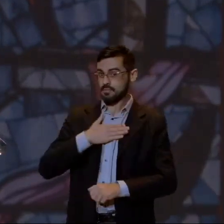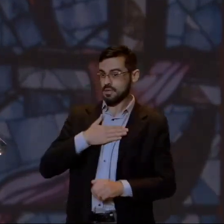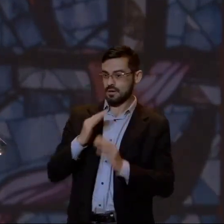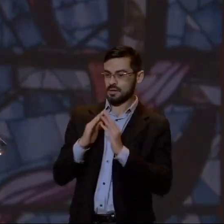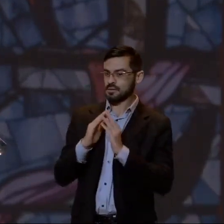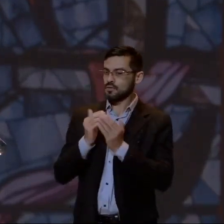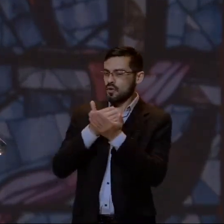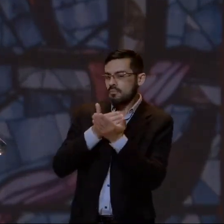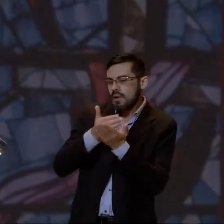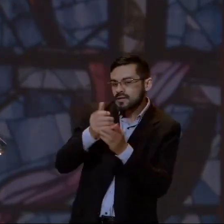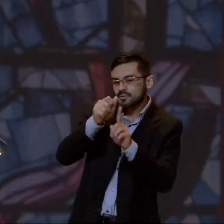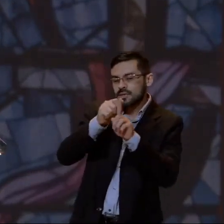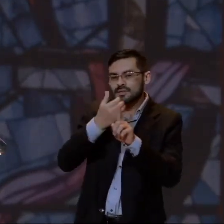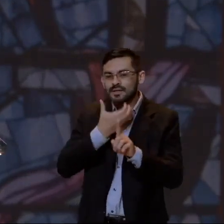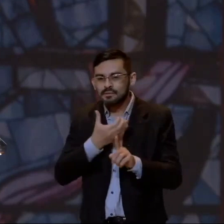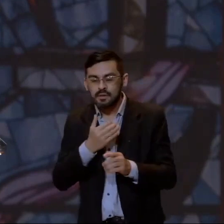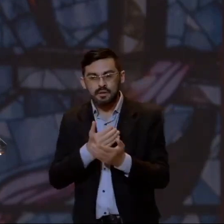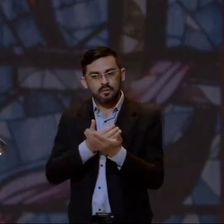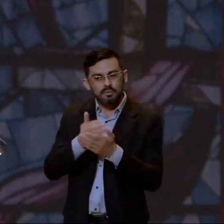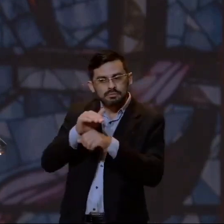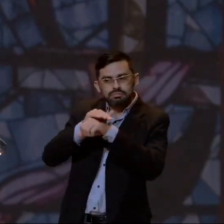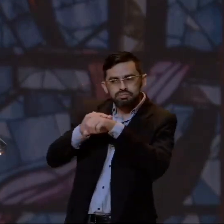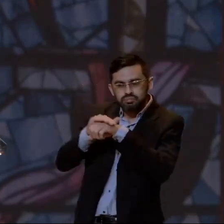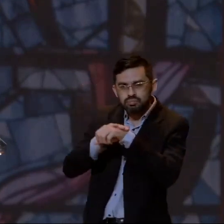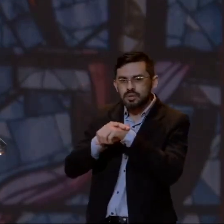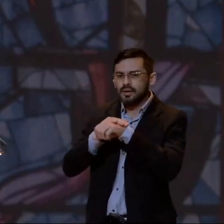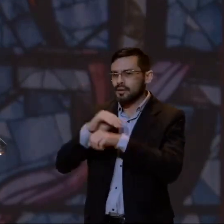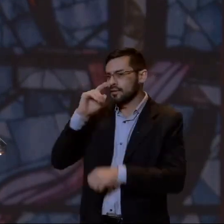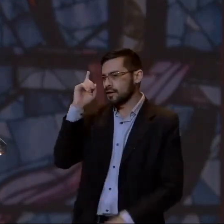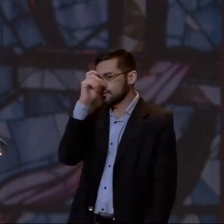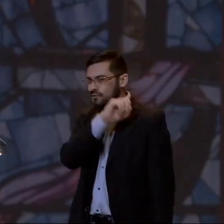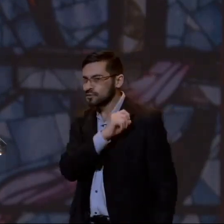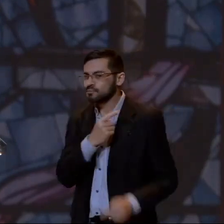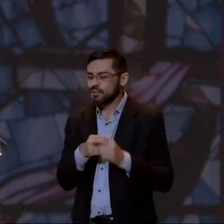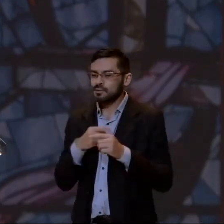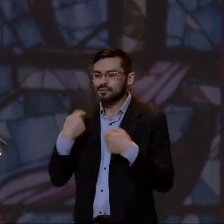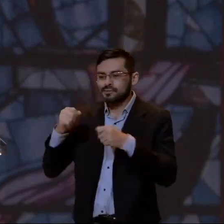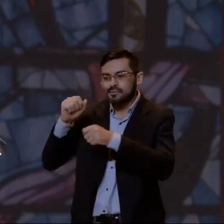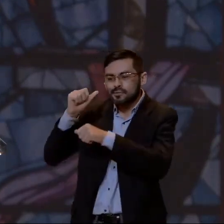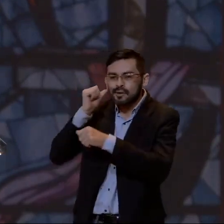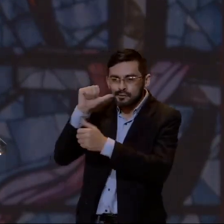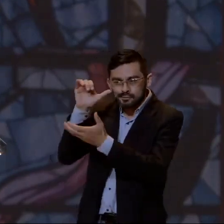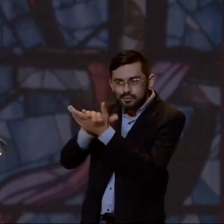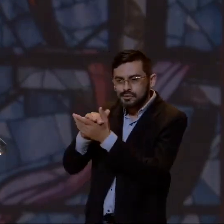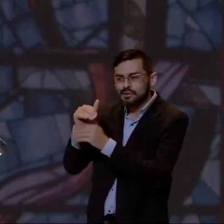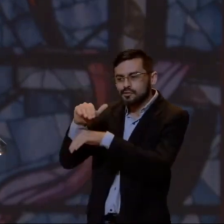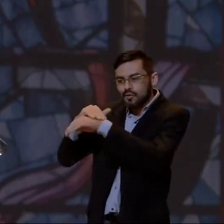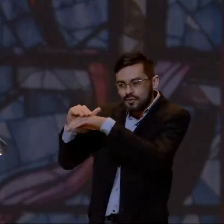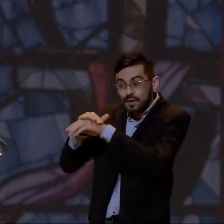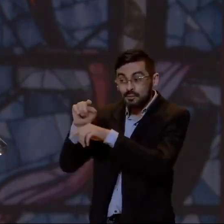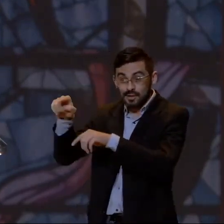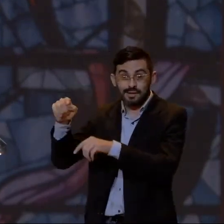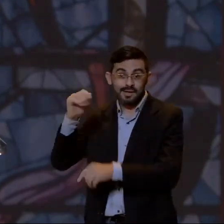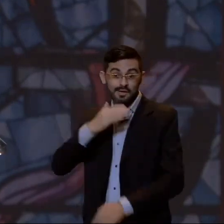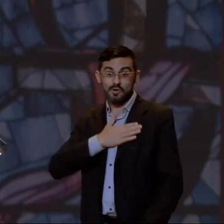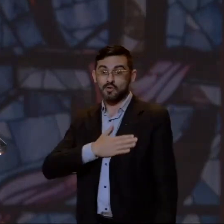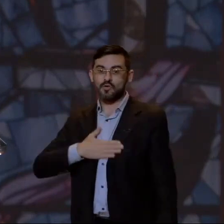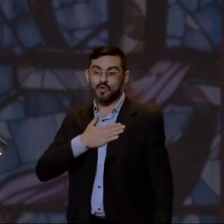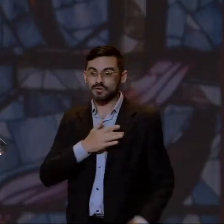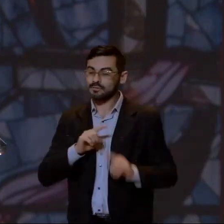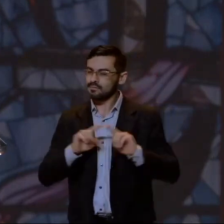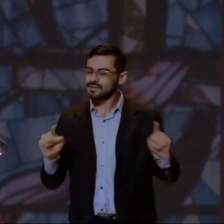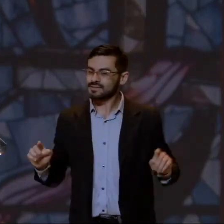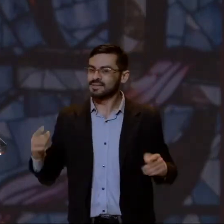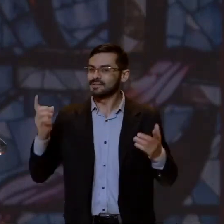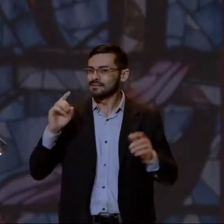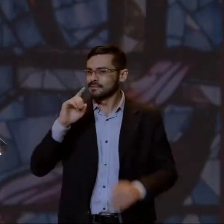entrando dezembro, a gente já começa a conversar. É difícil porque eu tenho que convencer a minha esposa, né? Ela gosta do Natal, mas ela tem dificuldade